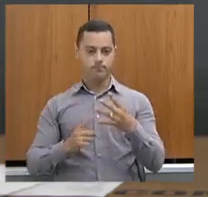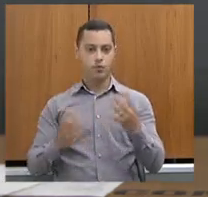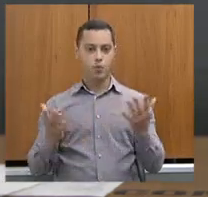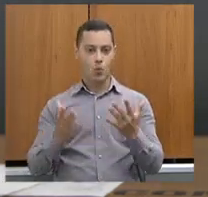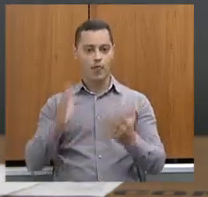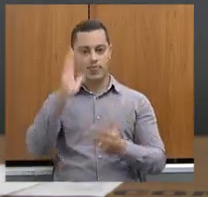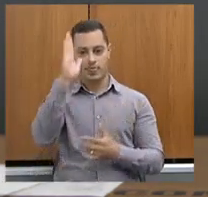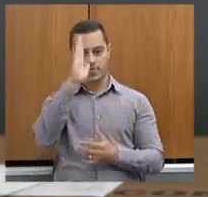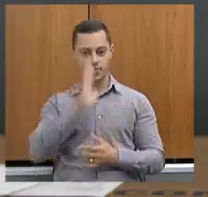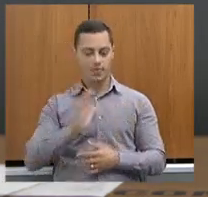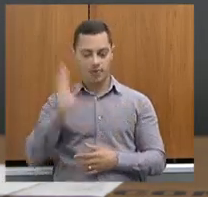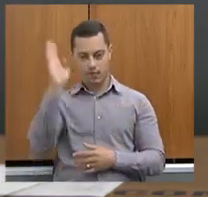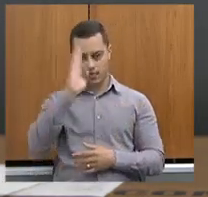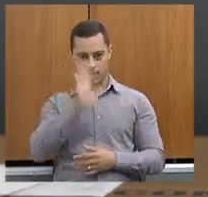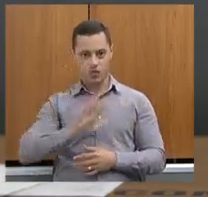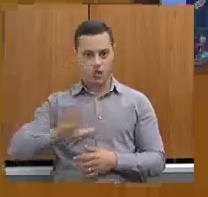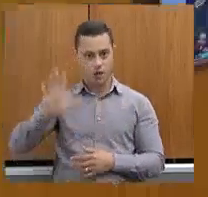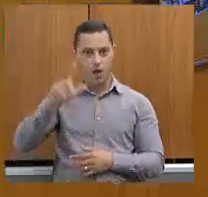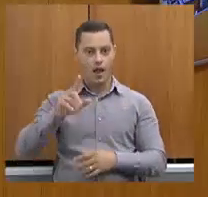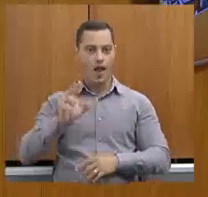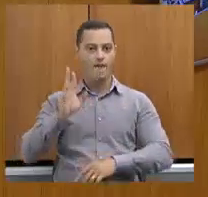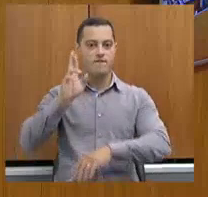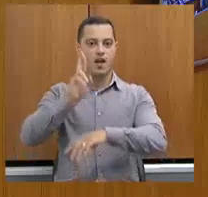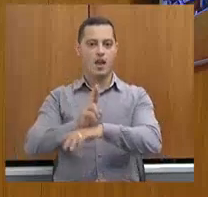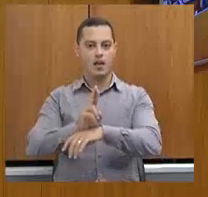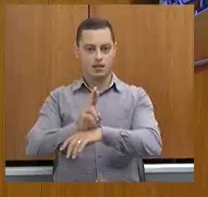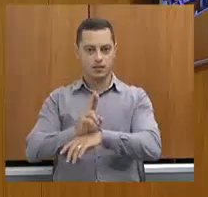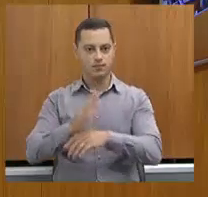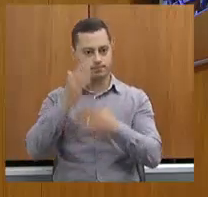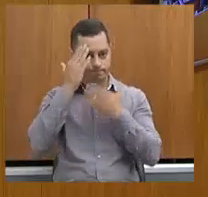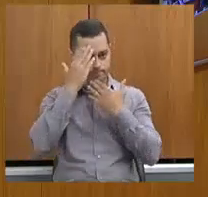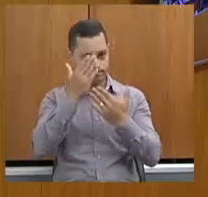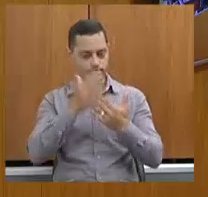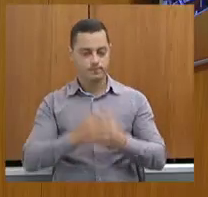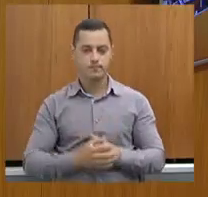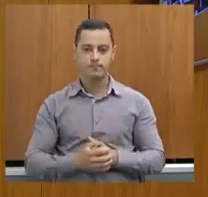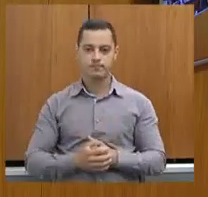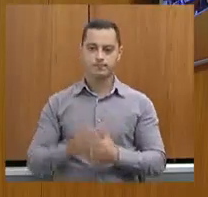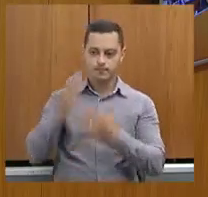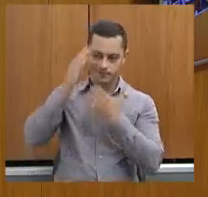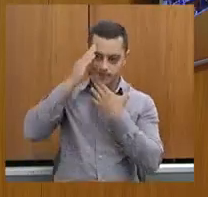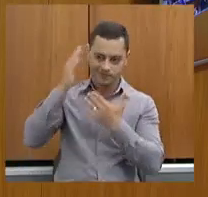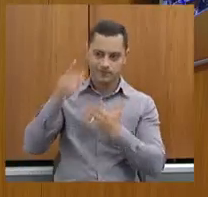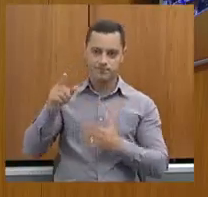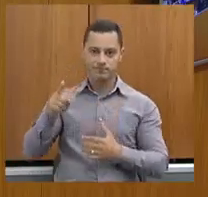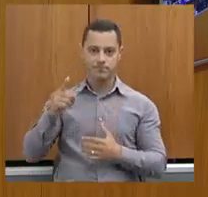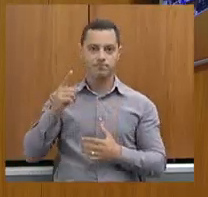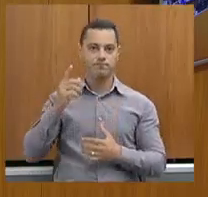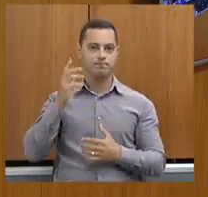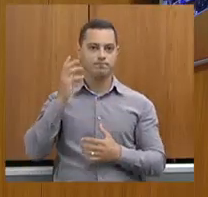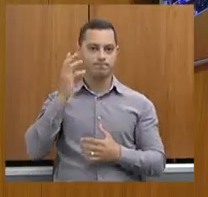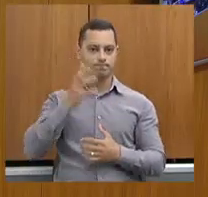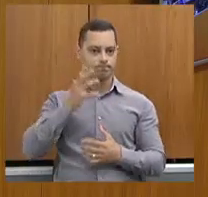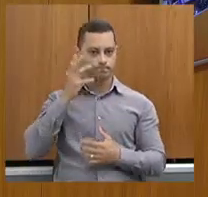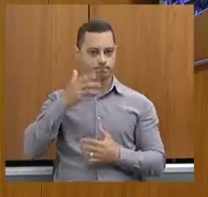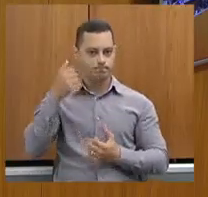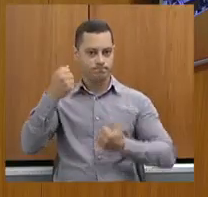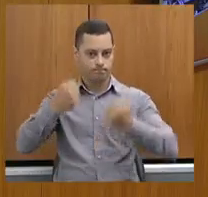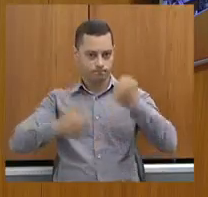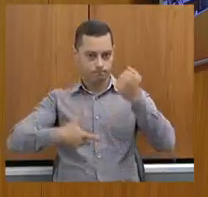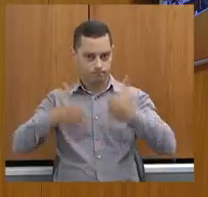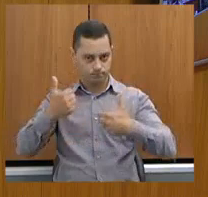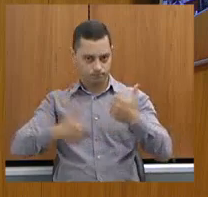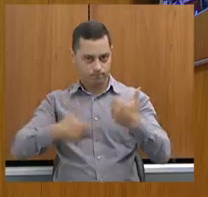Nacional Muito obrigado agradecemos as planações do coronel BM Edgar esteve da